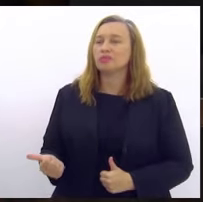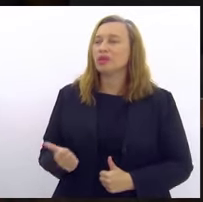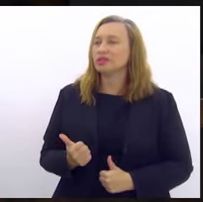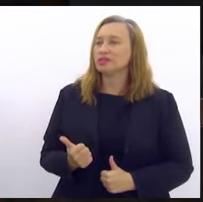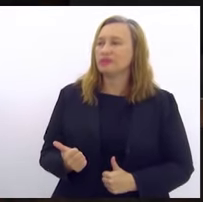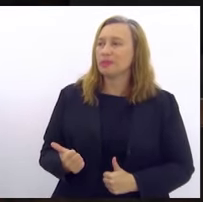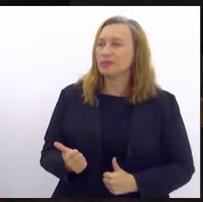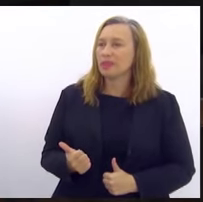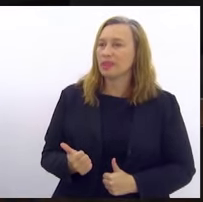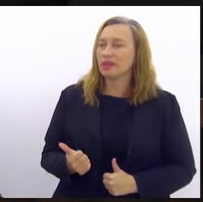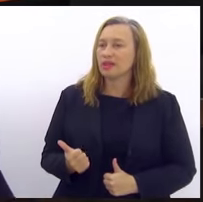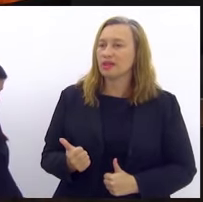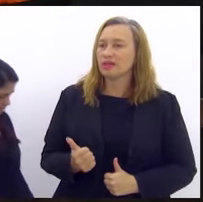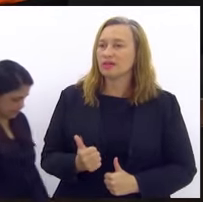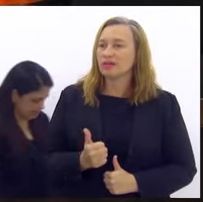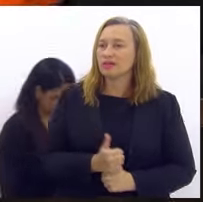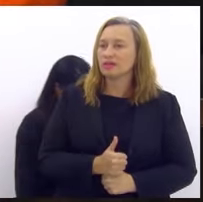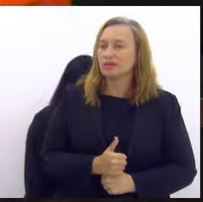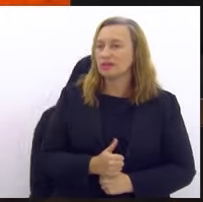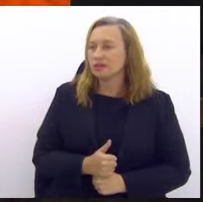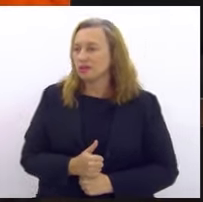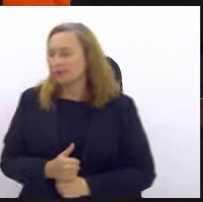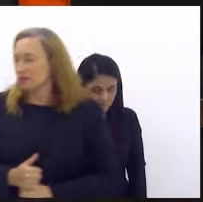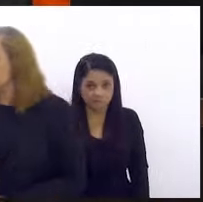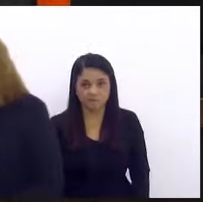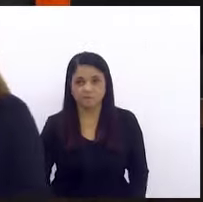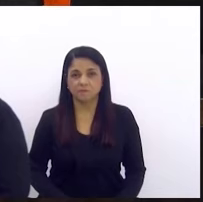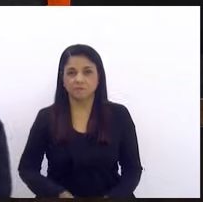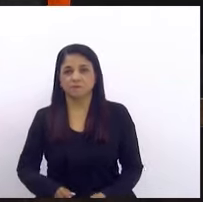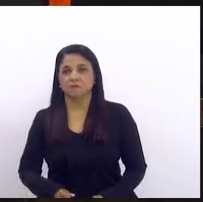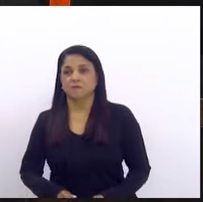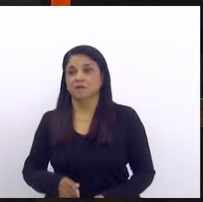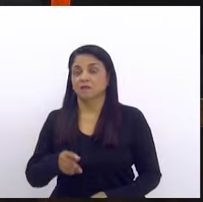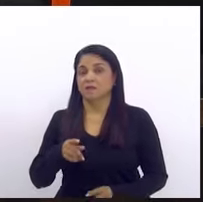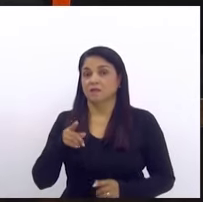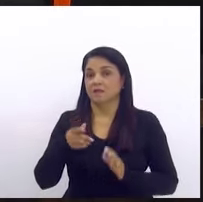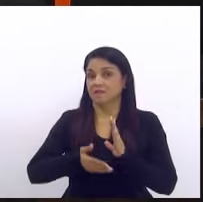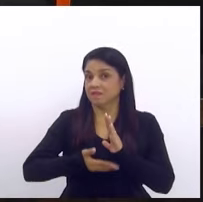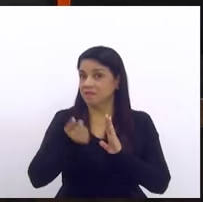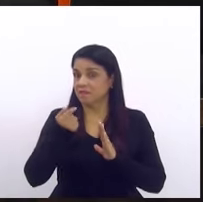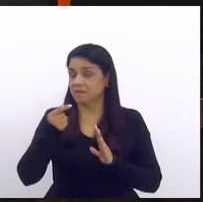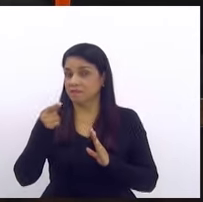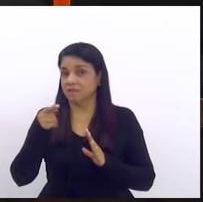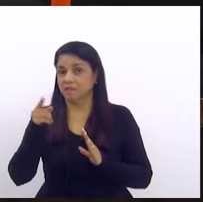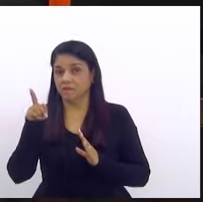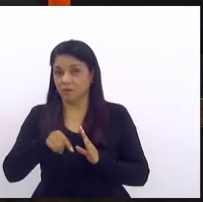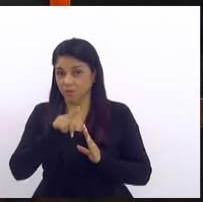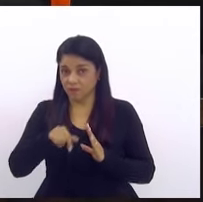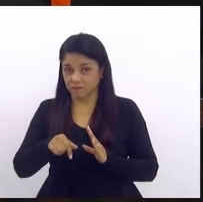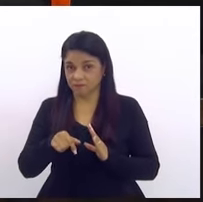Veto total oposto ao projeto de lei número... Pela derrubada, ele falou porque falou junto.